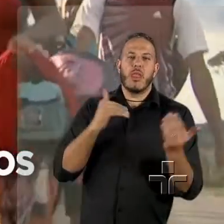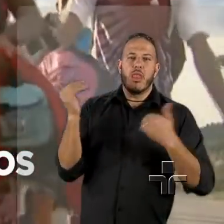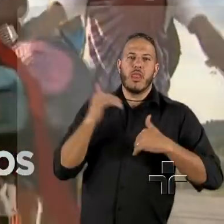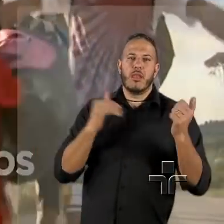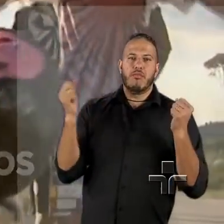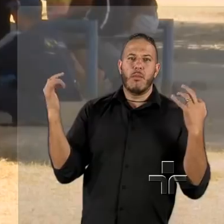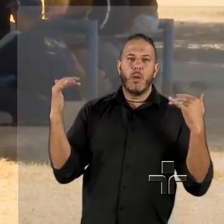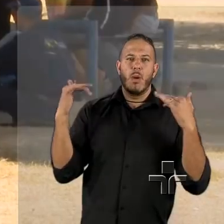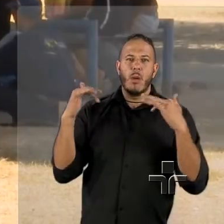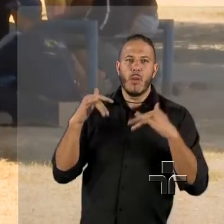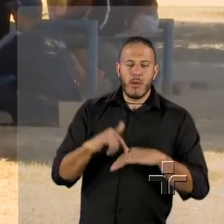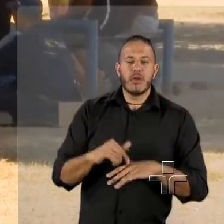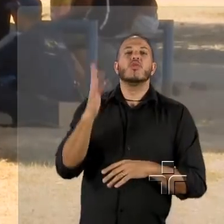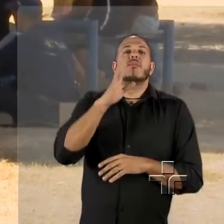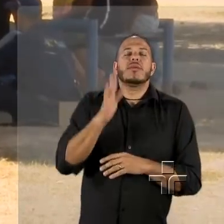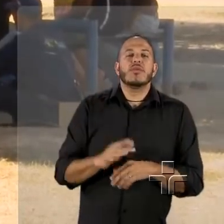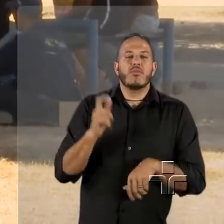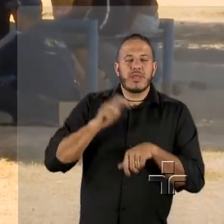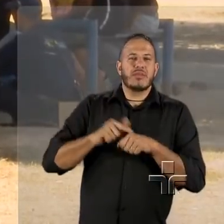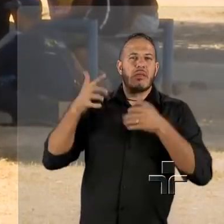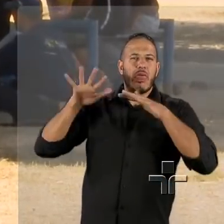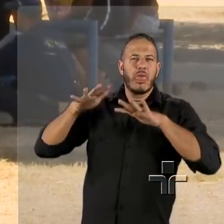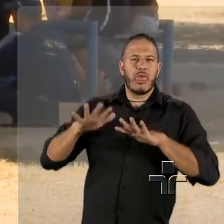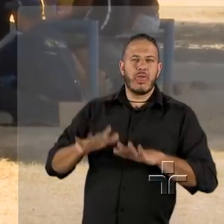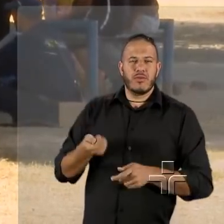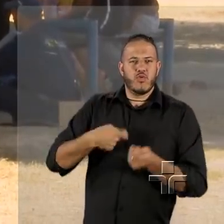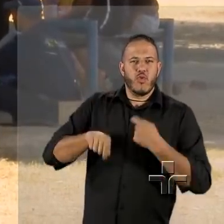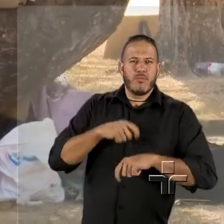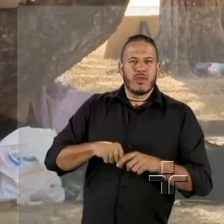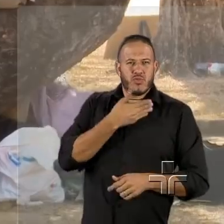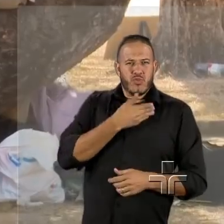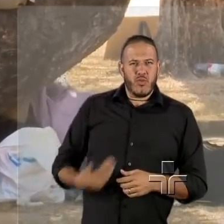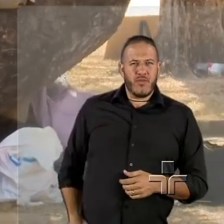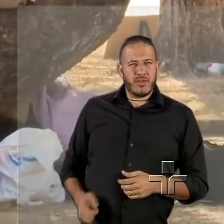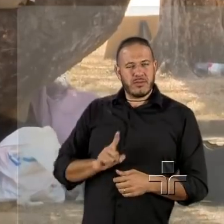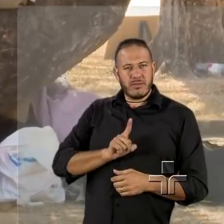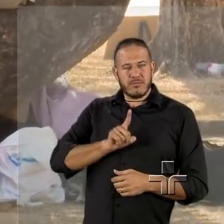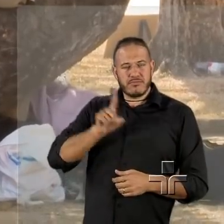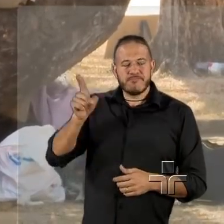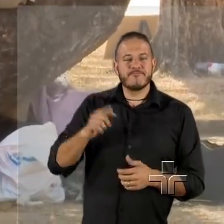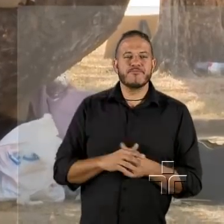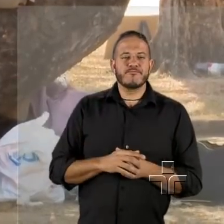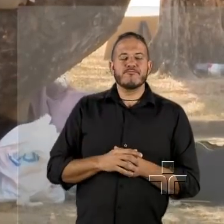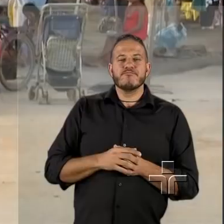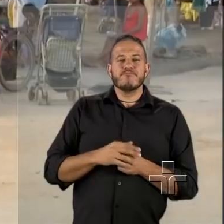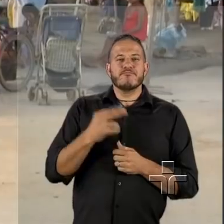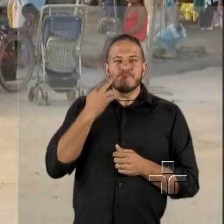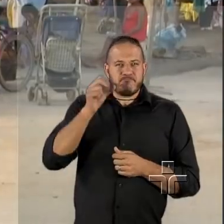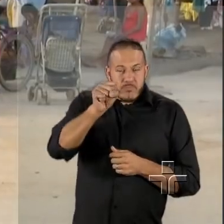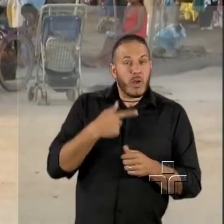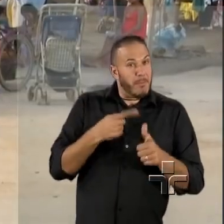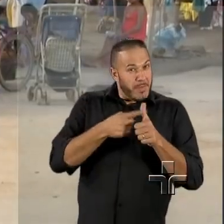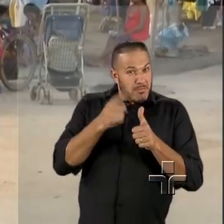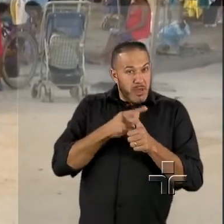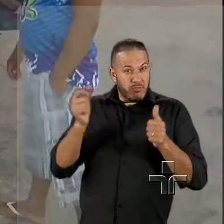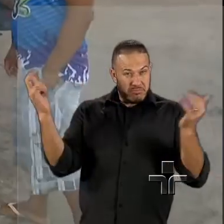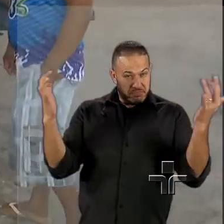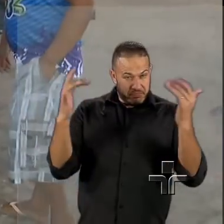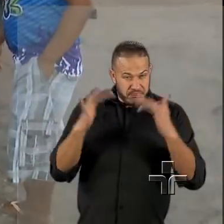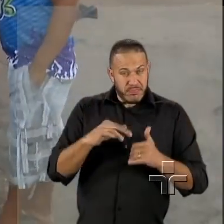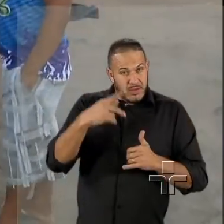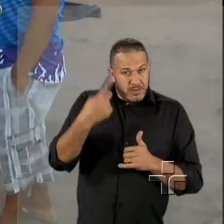chegam no país. A lei deve ser publicada amanhã no Diário Oficial. O texto